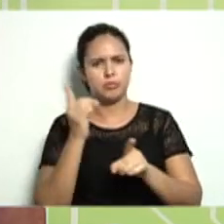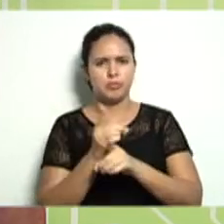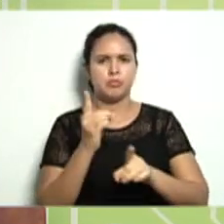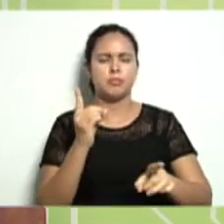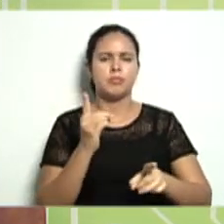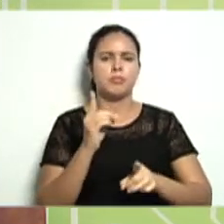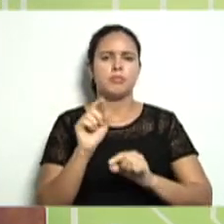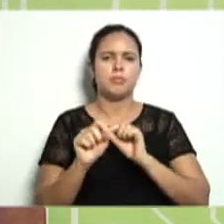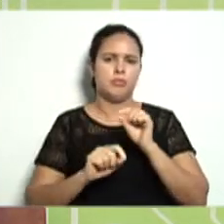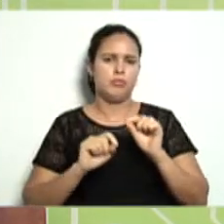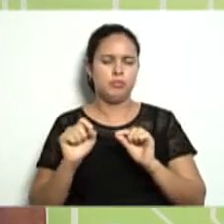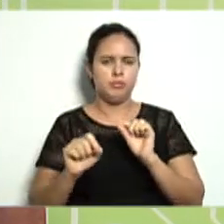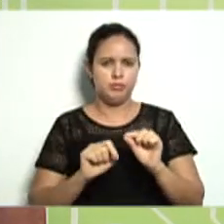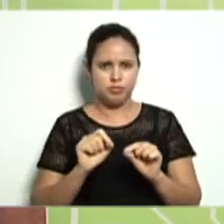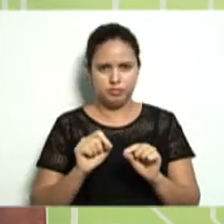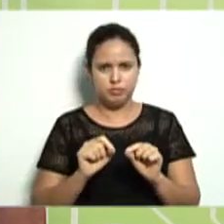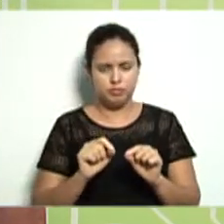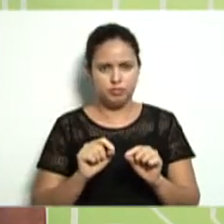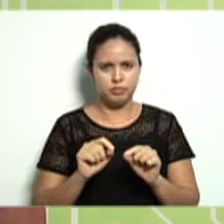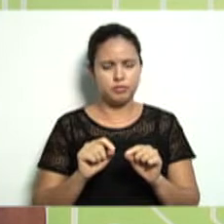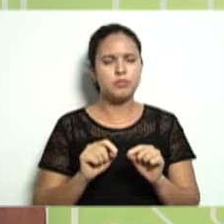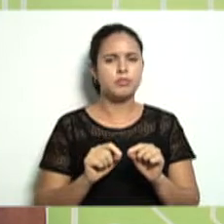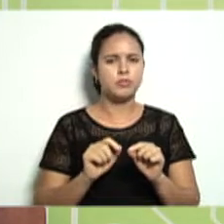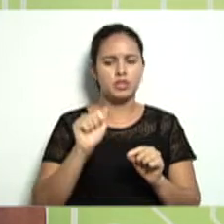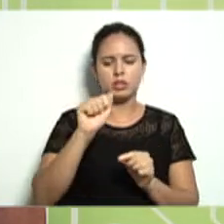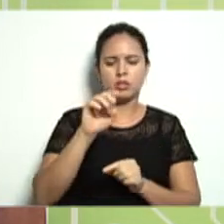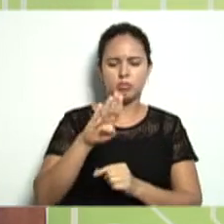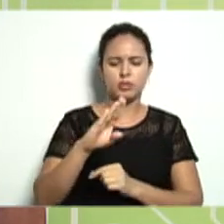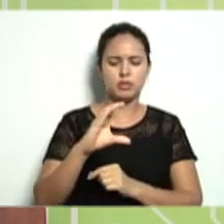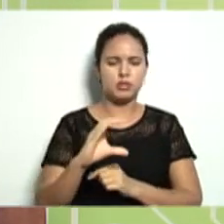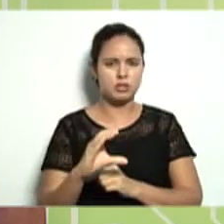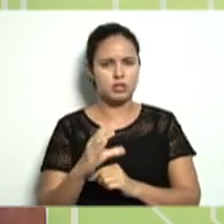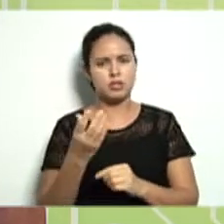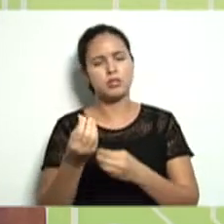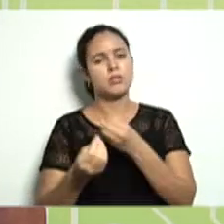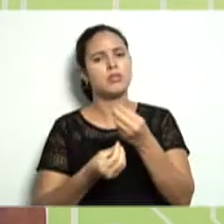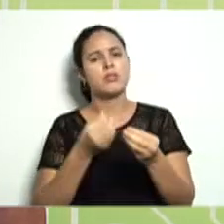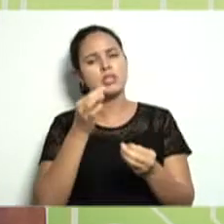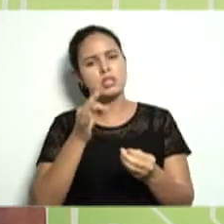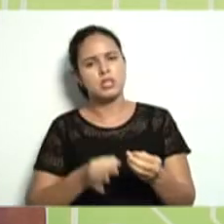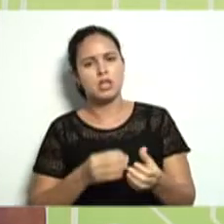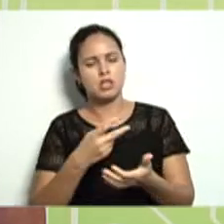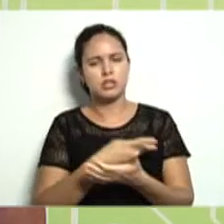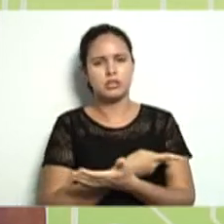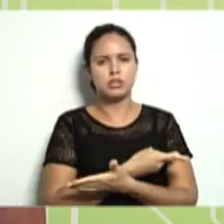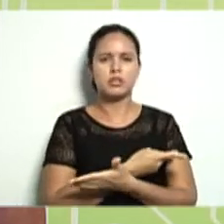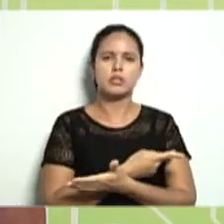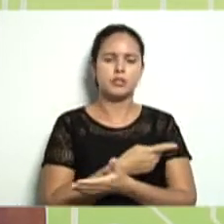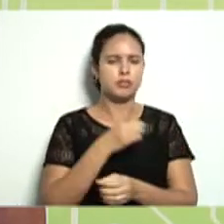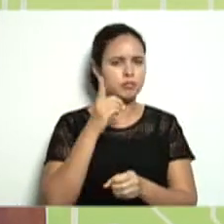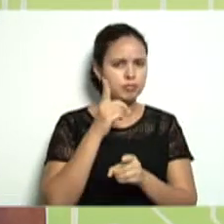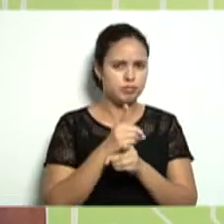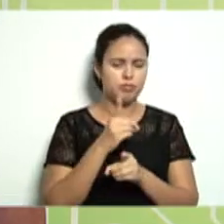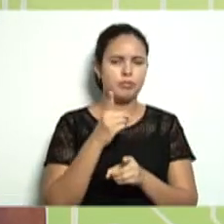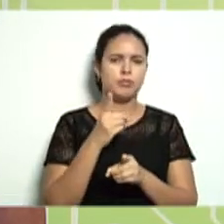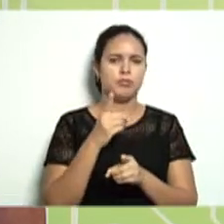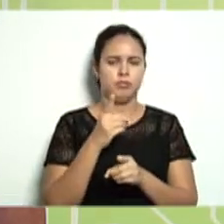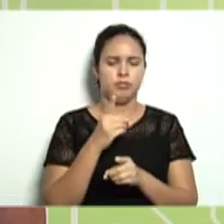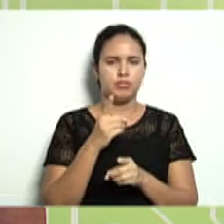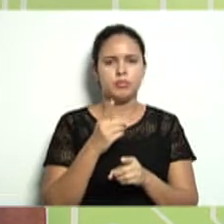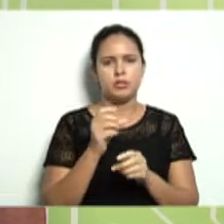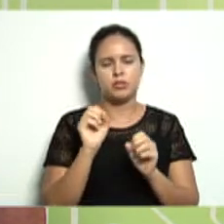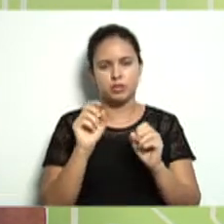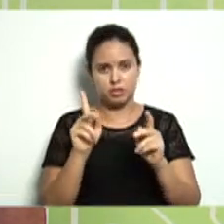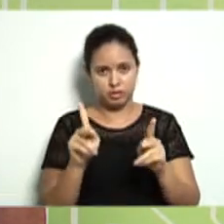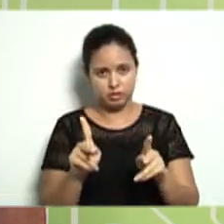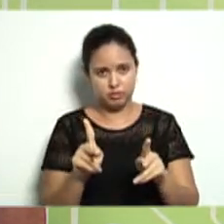questões as alternativas que não correspondem ao enunciado, que estão incorretas. Então, você vai identificar